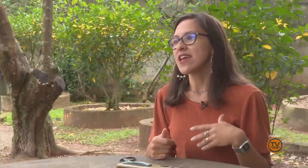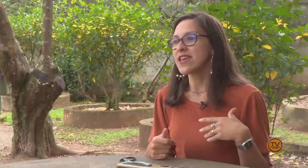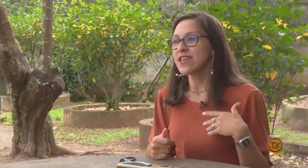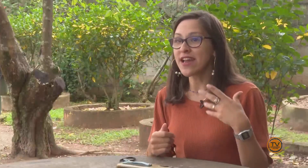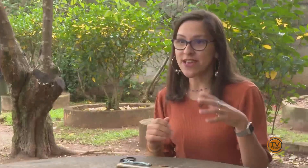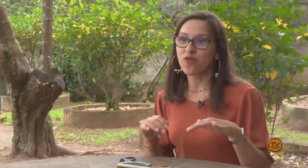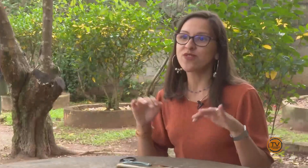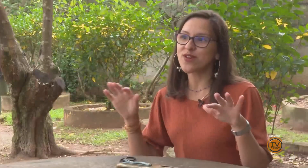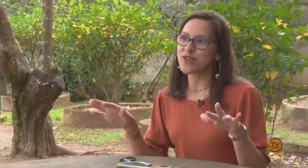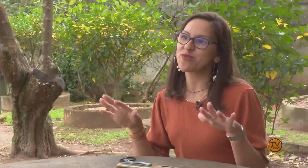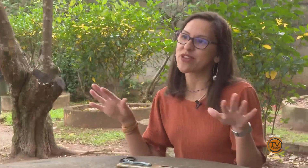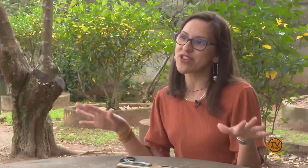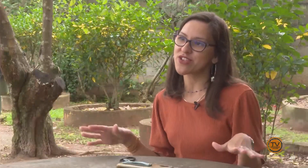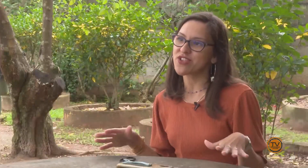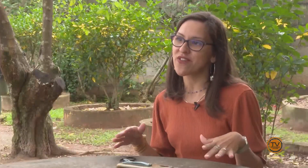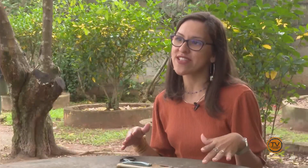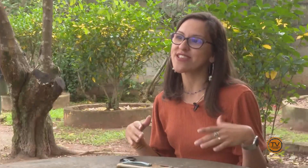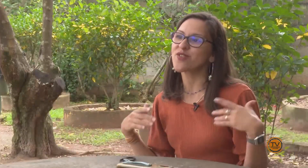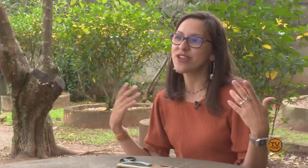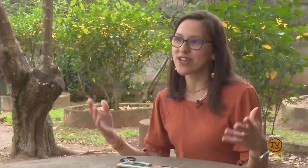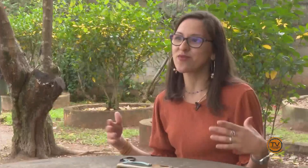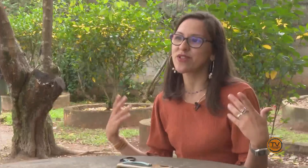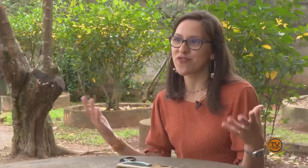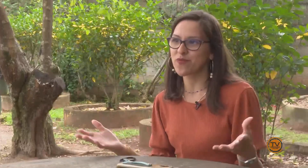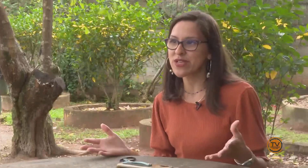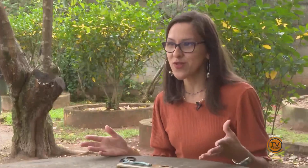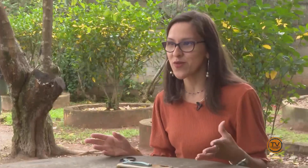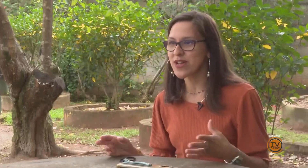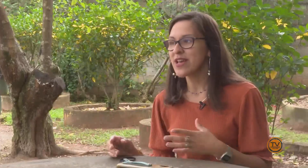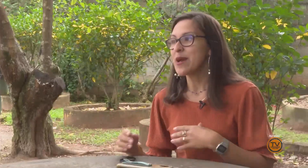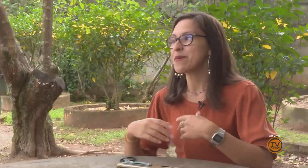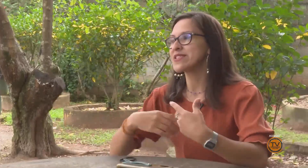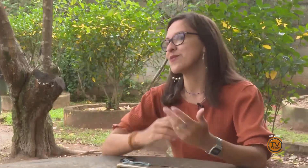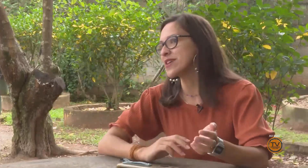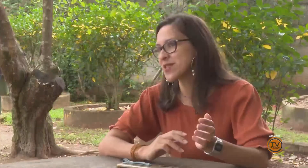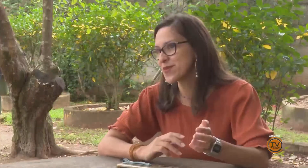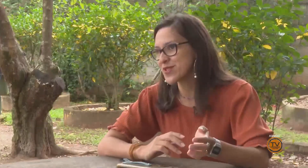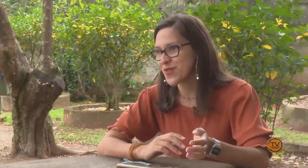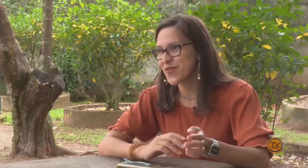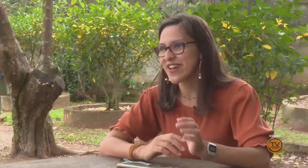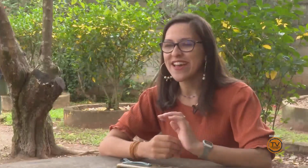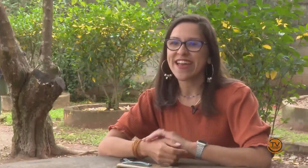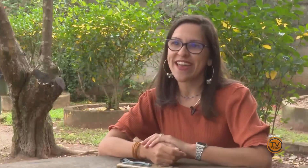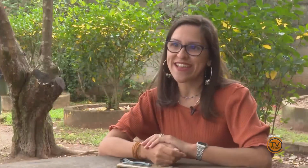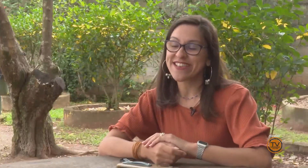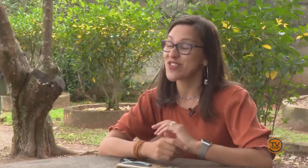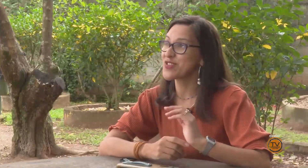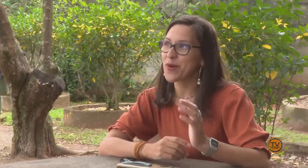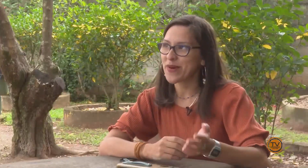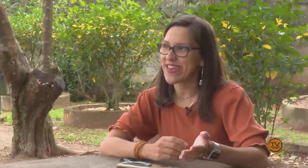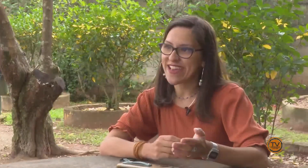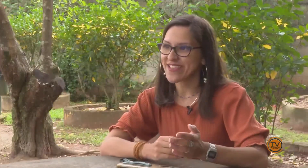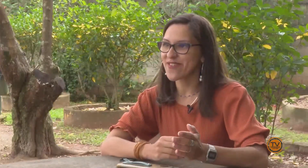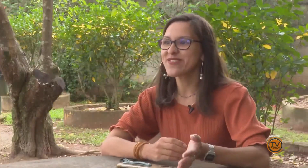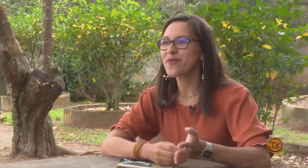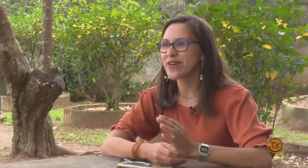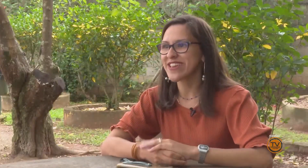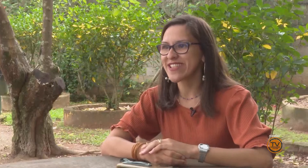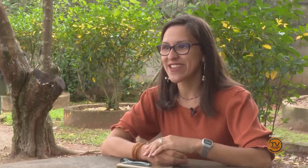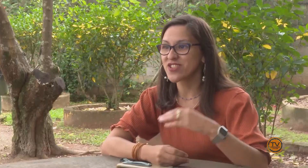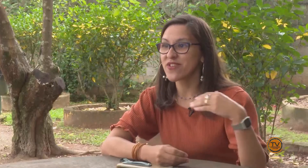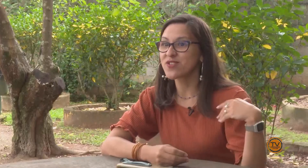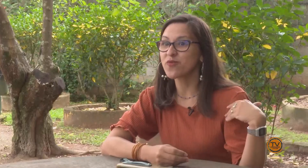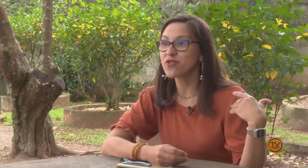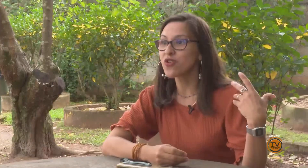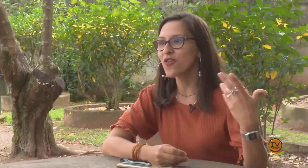né? E aí, consequentemente, a gente vai se tornando uma nova pessoa. Mas não que essa pessoa seja só mãe, ela não é só